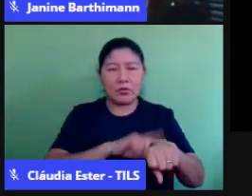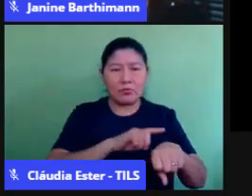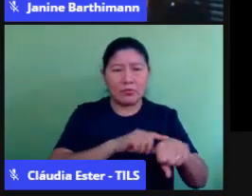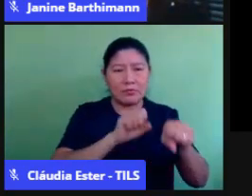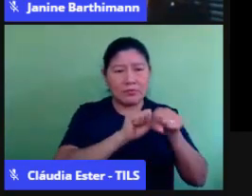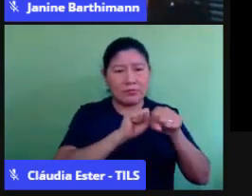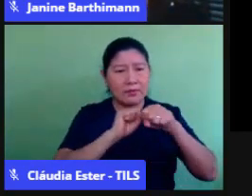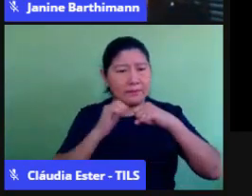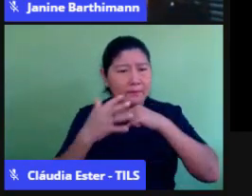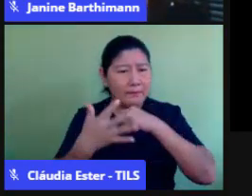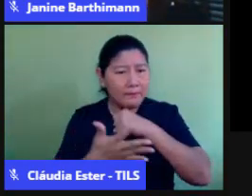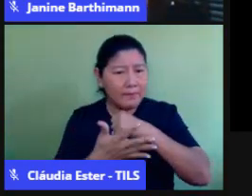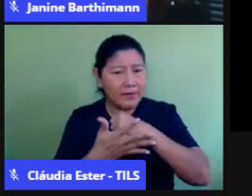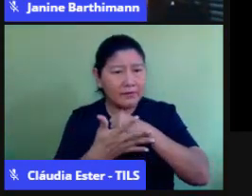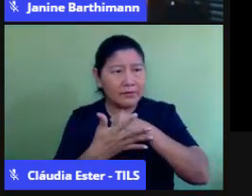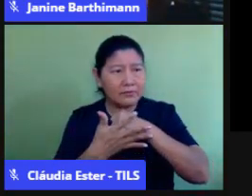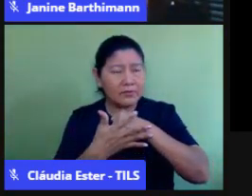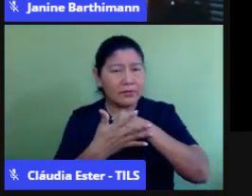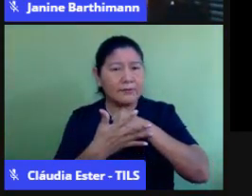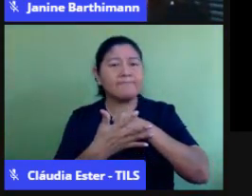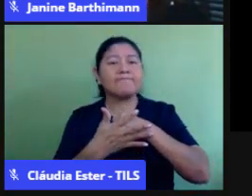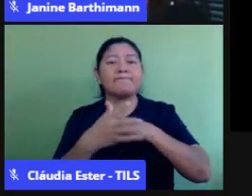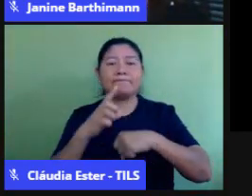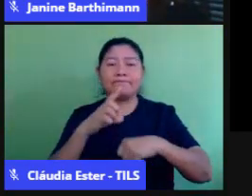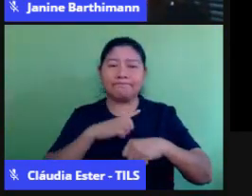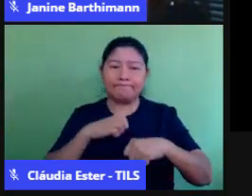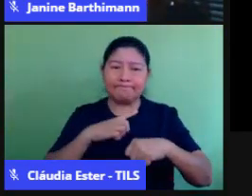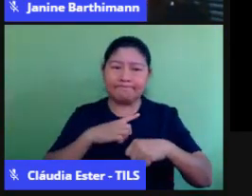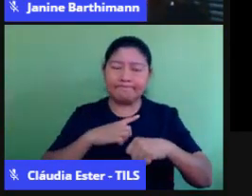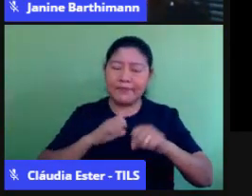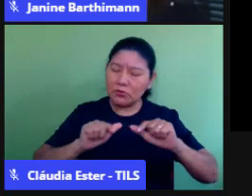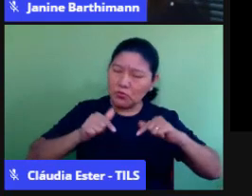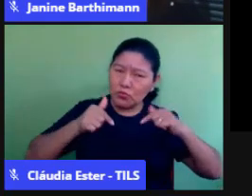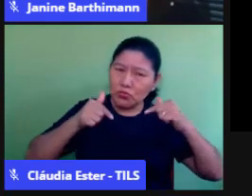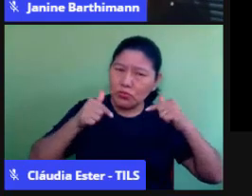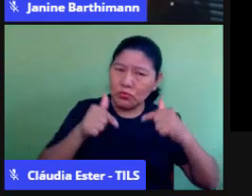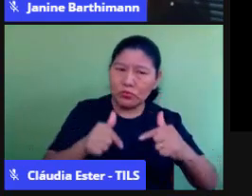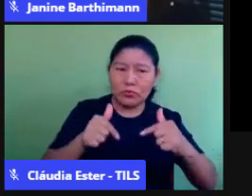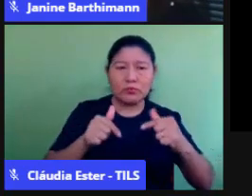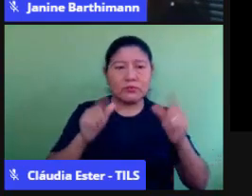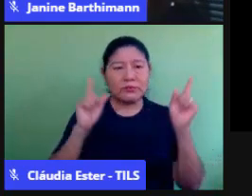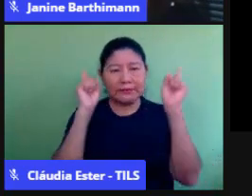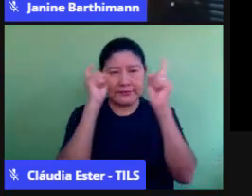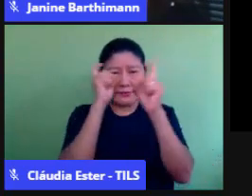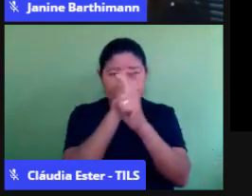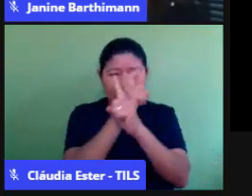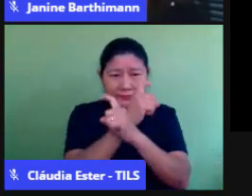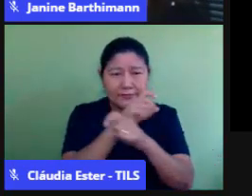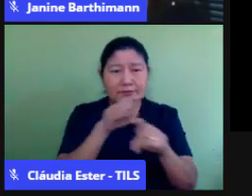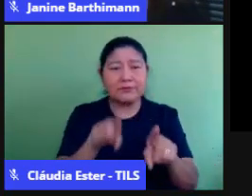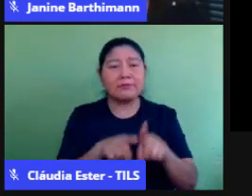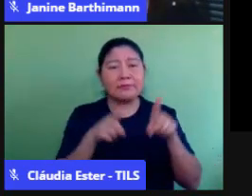está passando por tantos desafios e um momento de transição planetária.